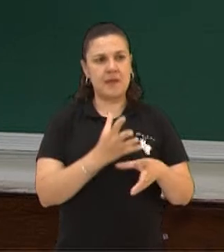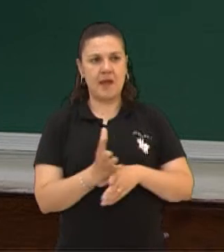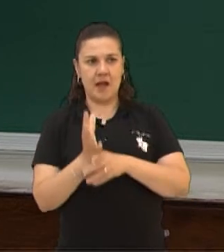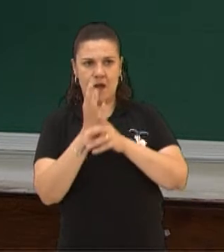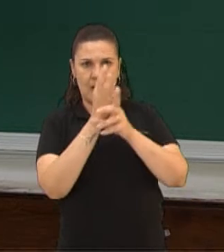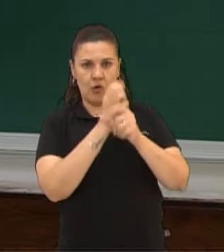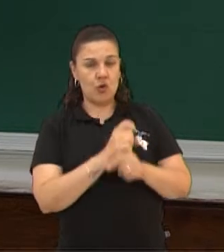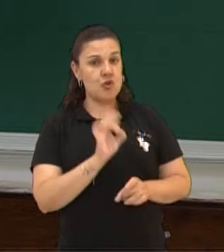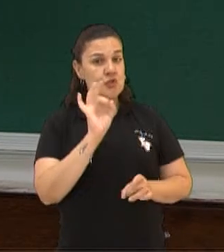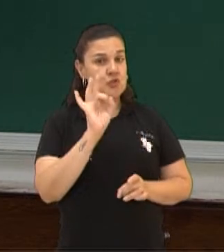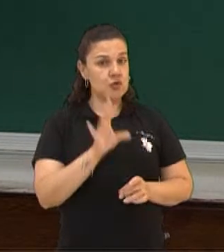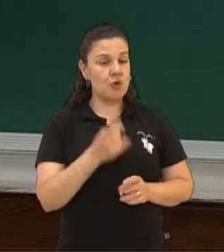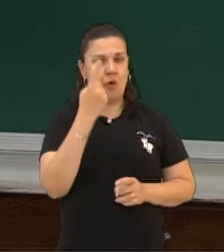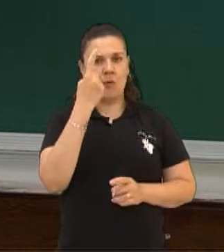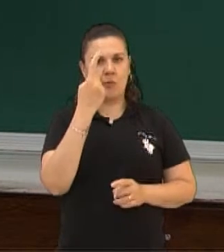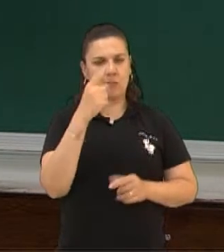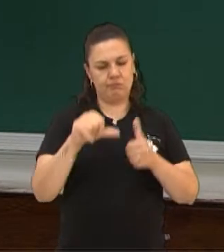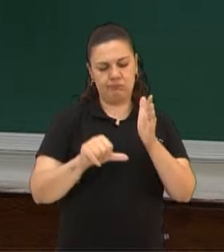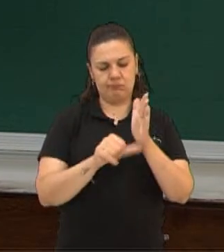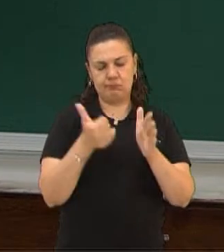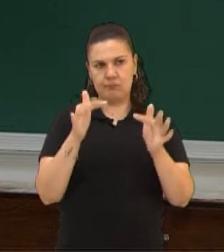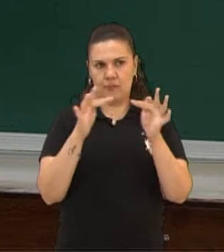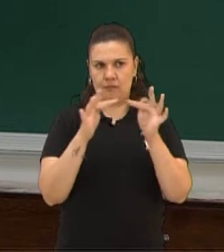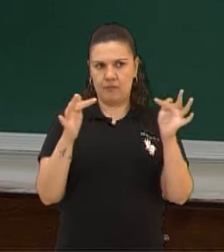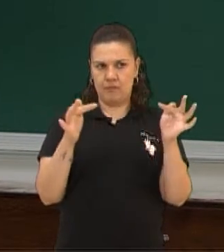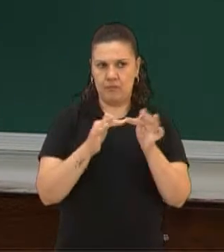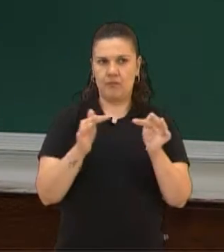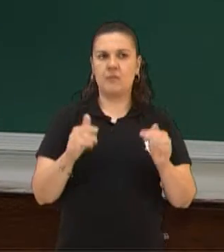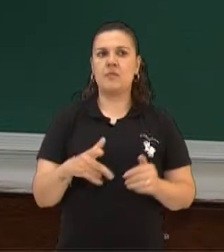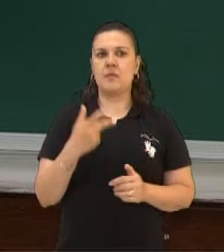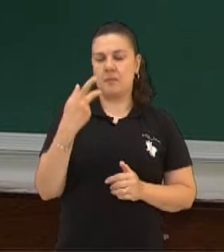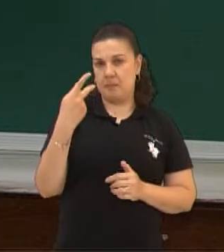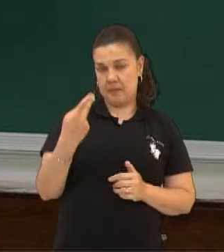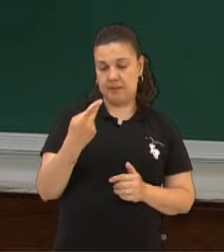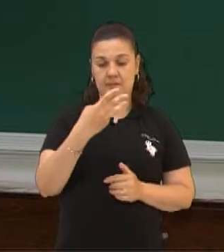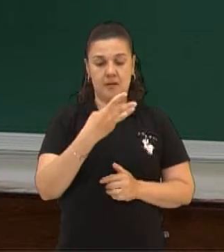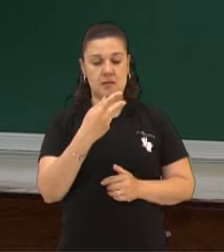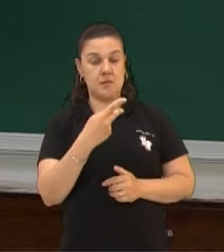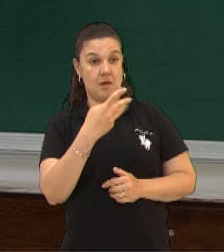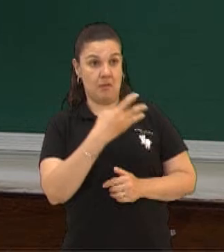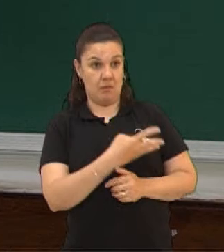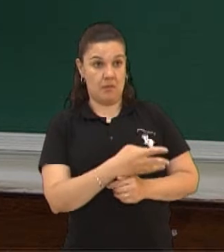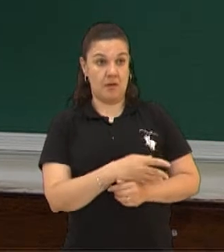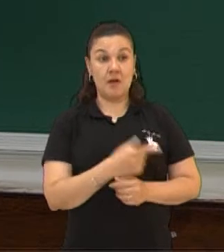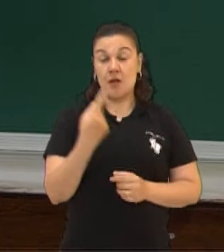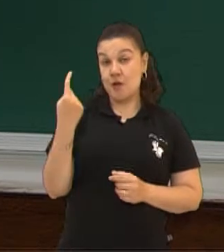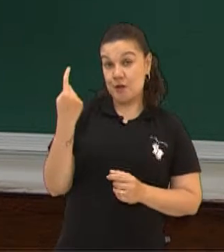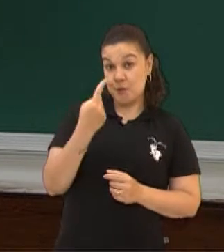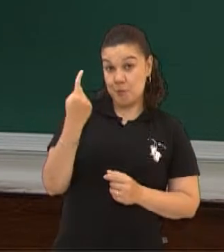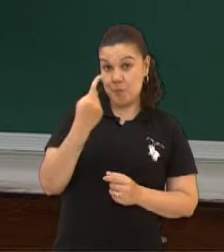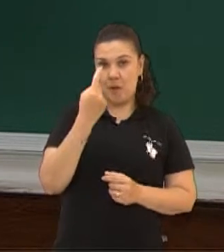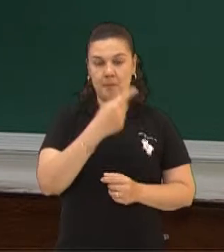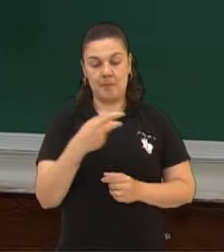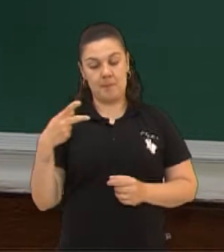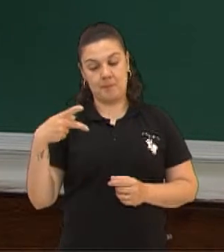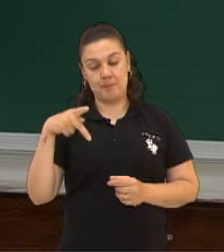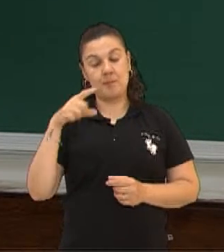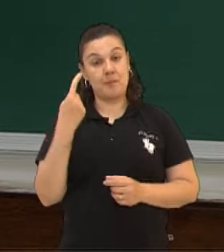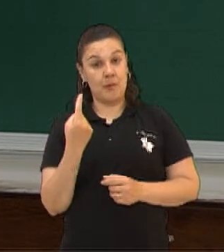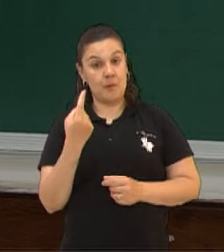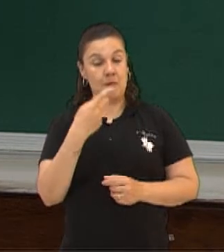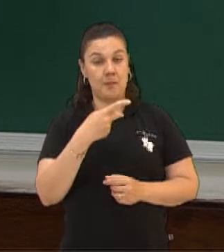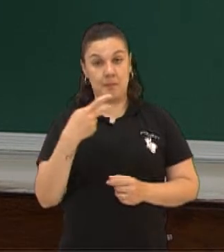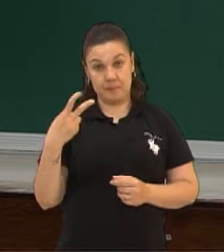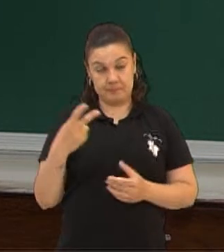calcular apenas uma fórmula para P3 e P4 e uma fórmula para P1